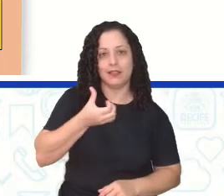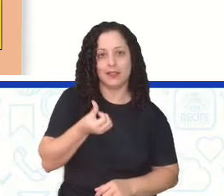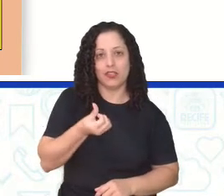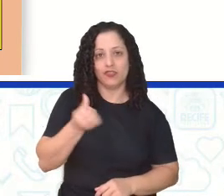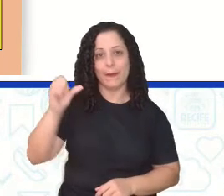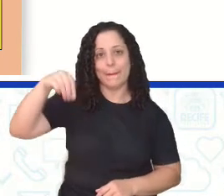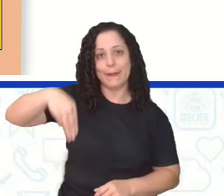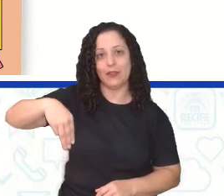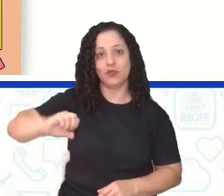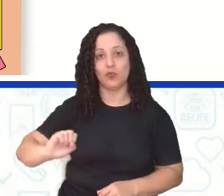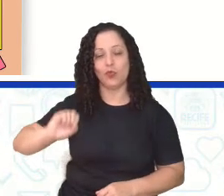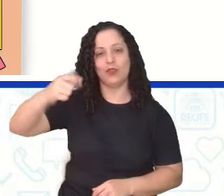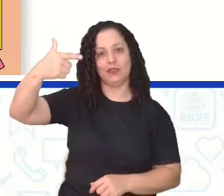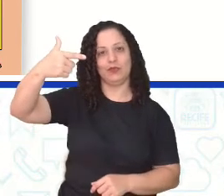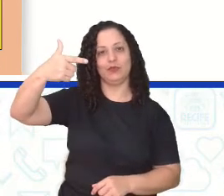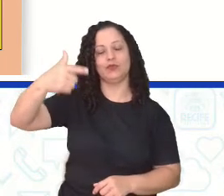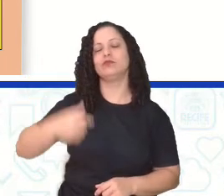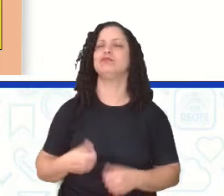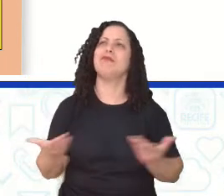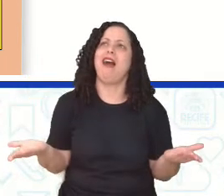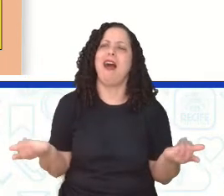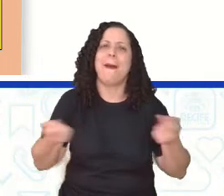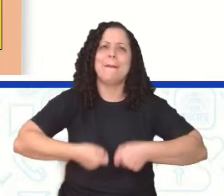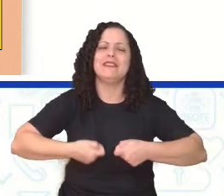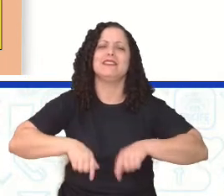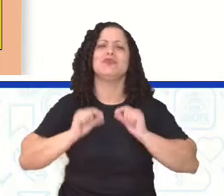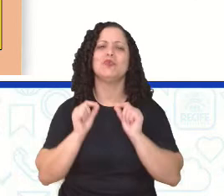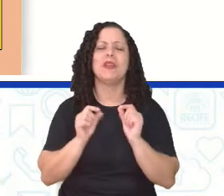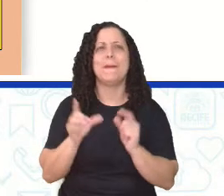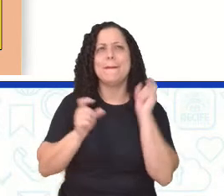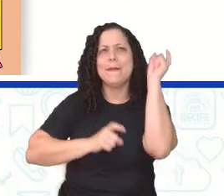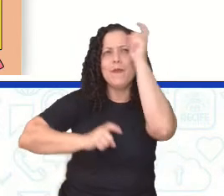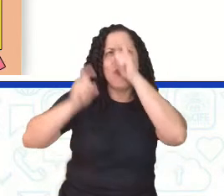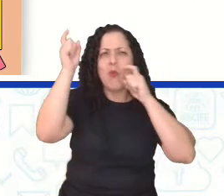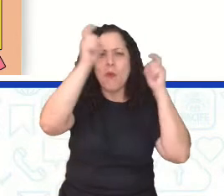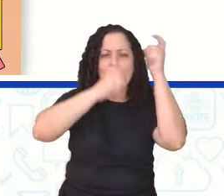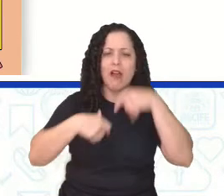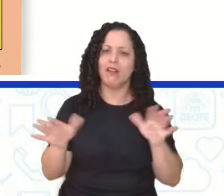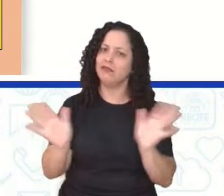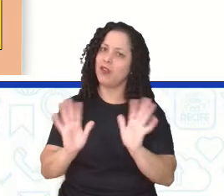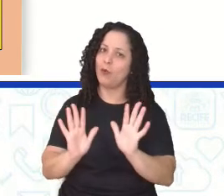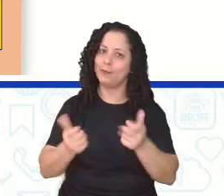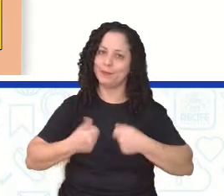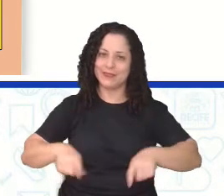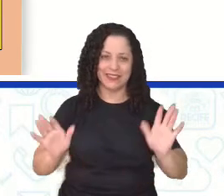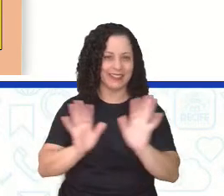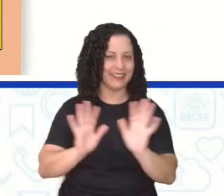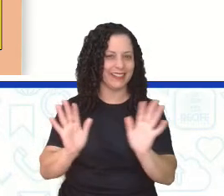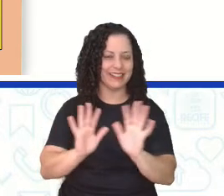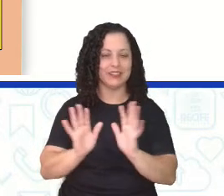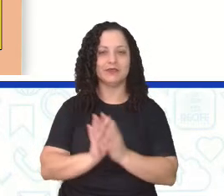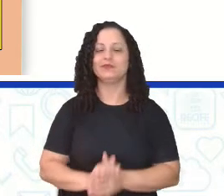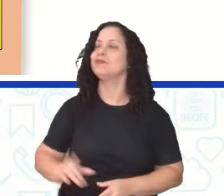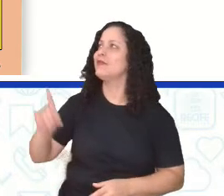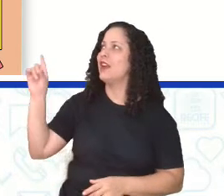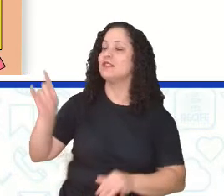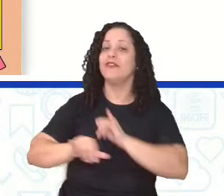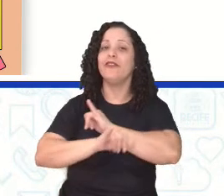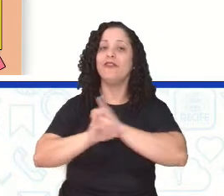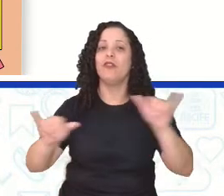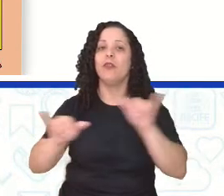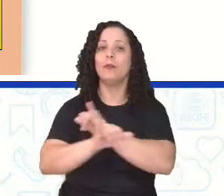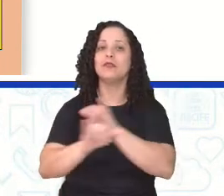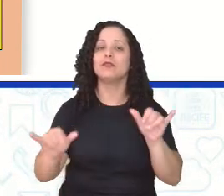quadrados. Professora, a senhora disse que eu não preciso me preocupar com isso. Não, não precisa. Essa informação quer dizer que